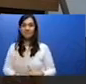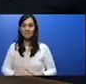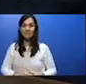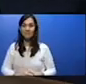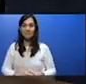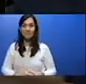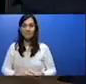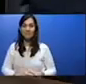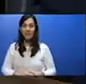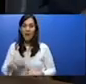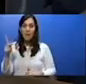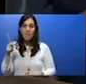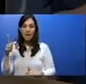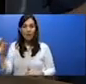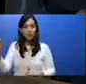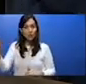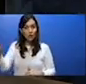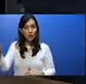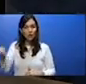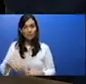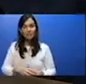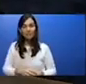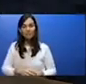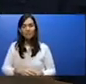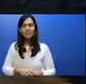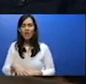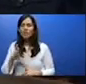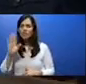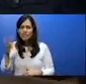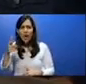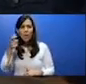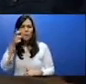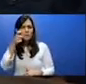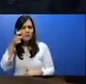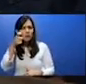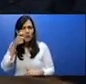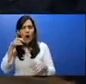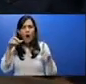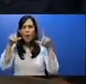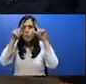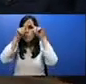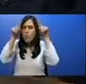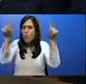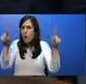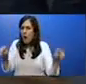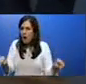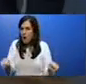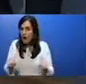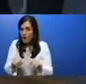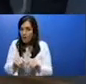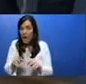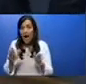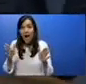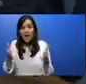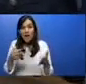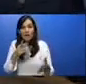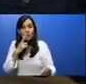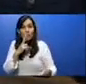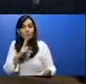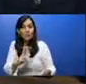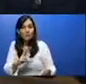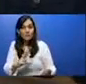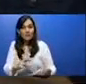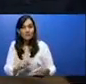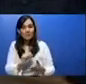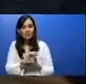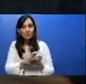E aí na página 9, nós já observamos o retrato, o quadro, e agora nós vamos responder essa atividade.